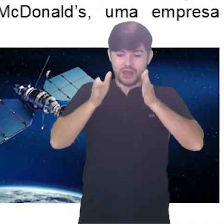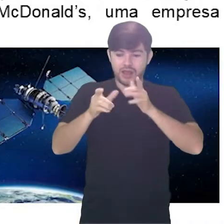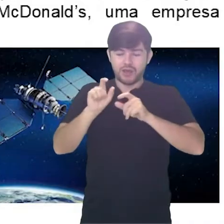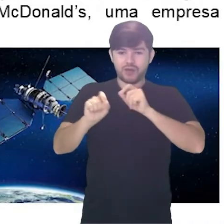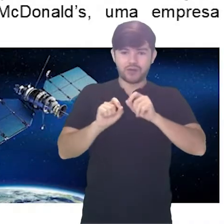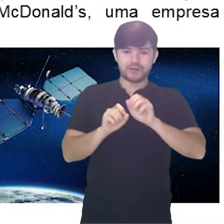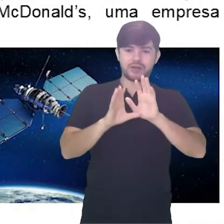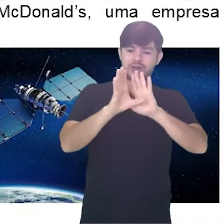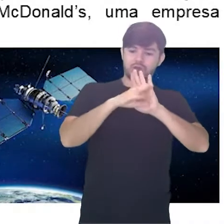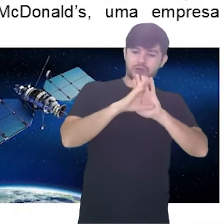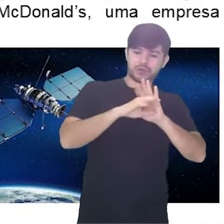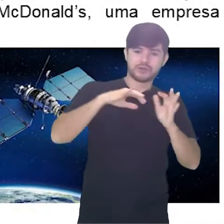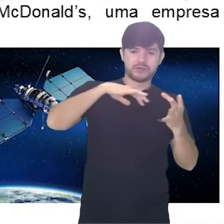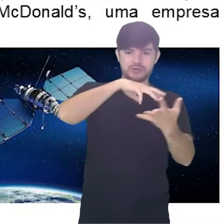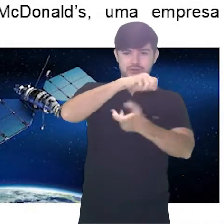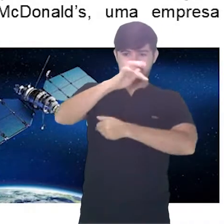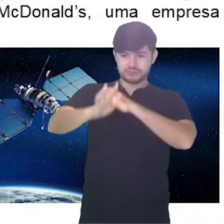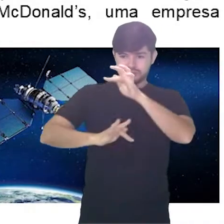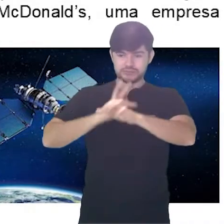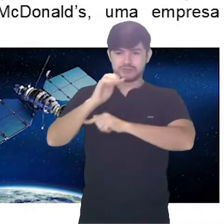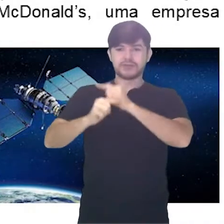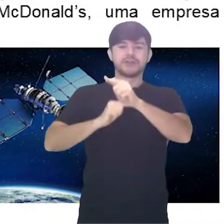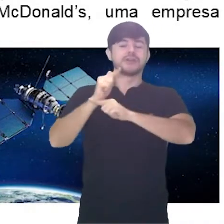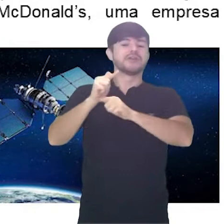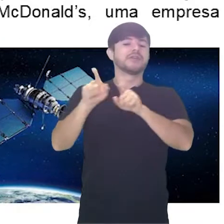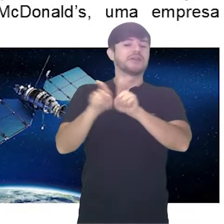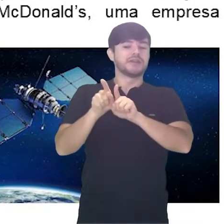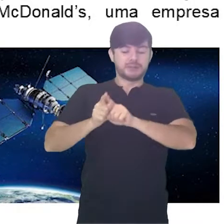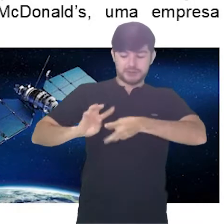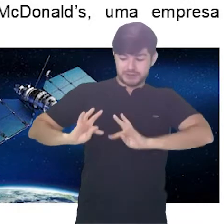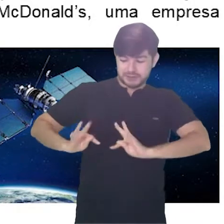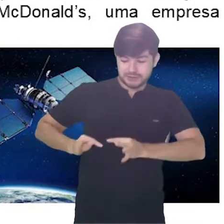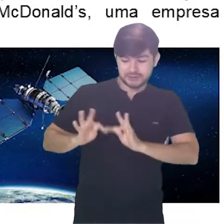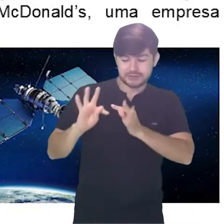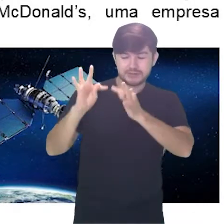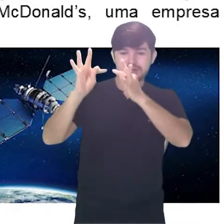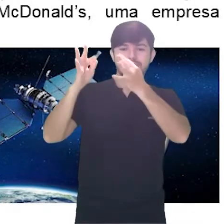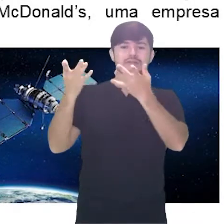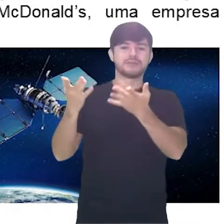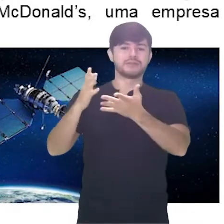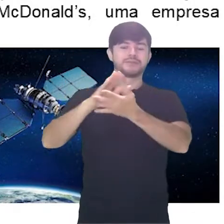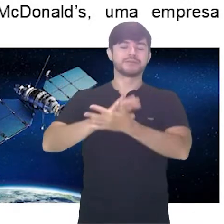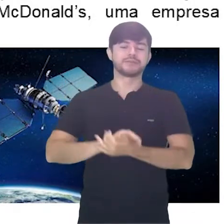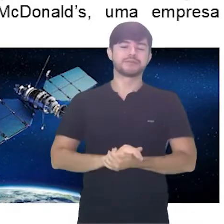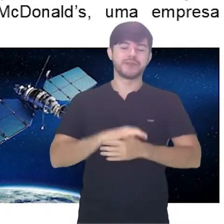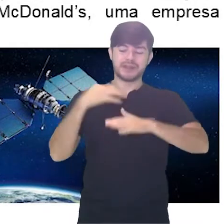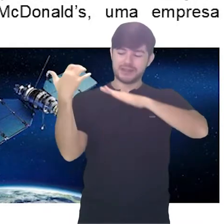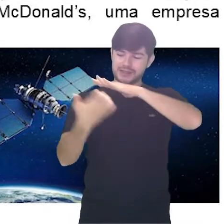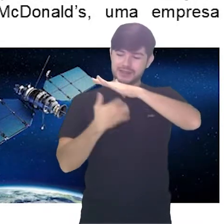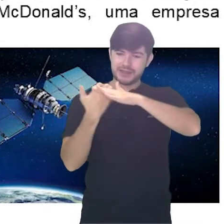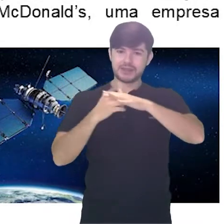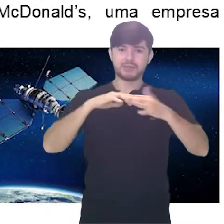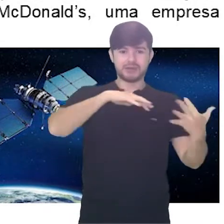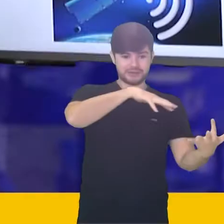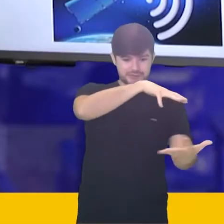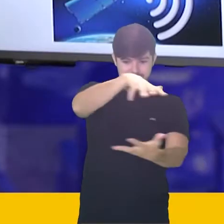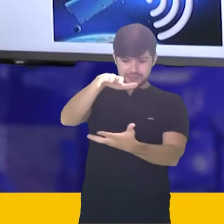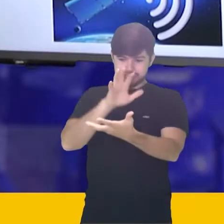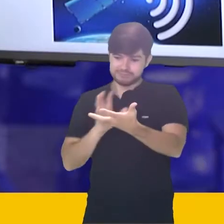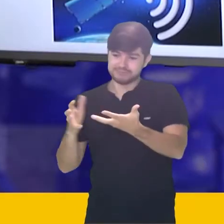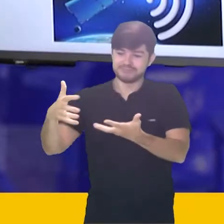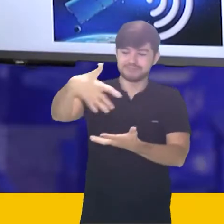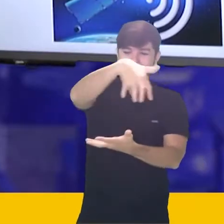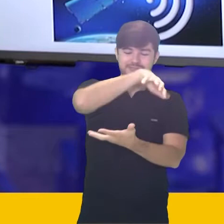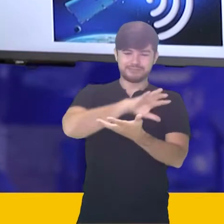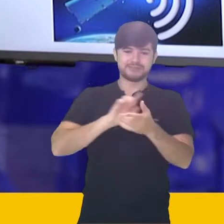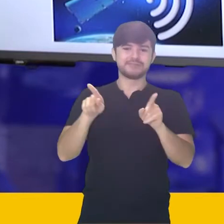globalização, revolução técnico-científica e informacional, empresas transnacionais. Então, leiam esses conceitos